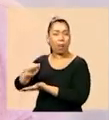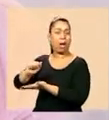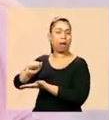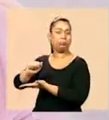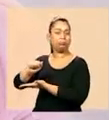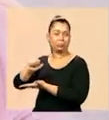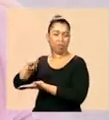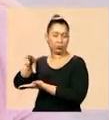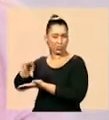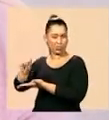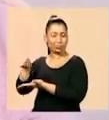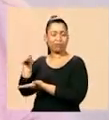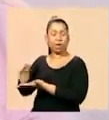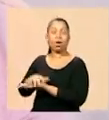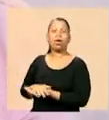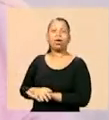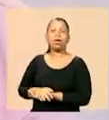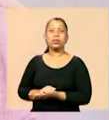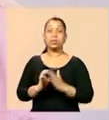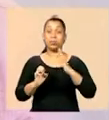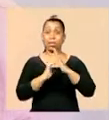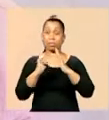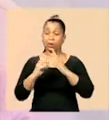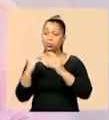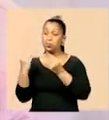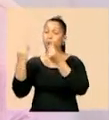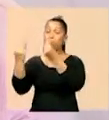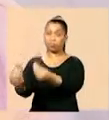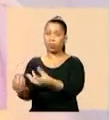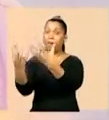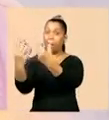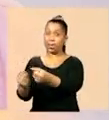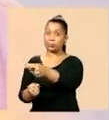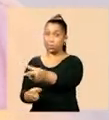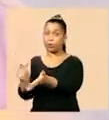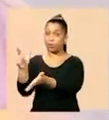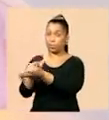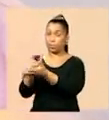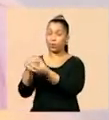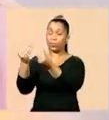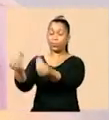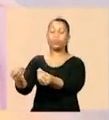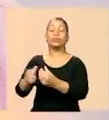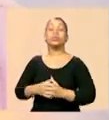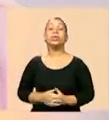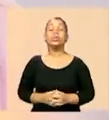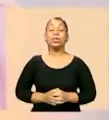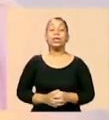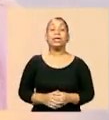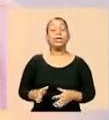UPA, e a empresa recebe essa notificação, que